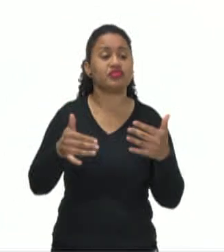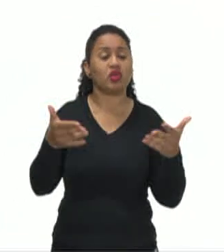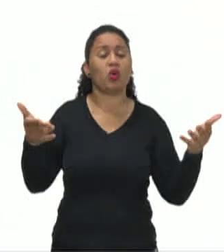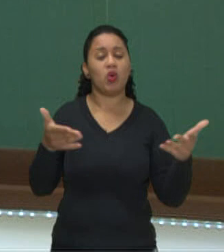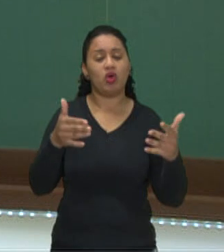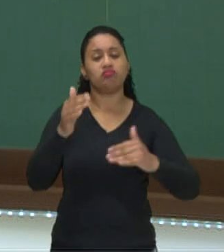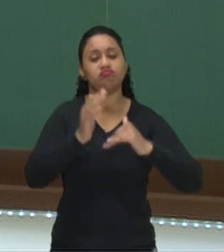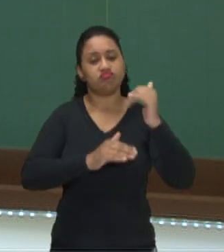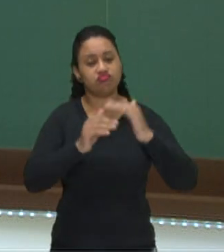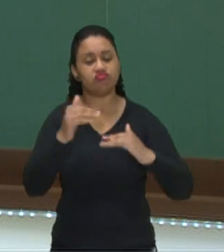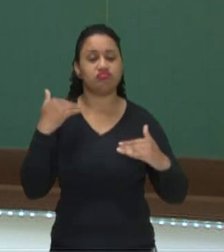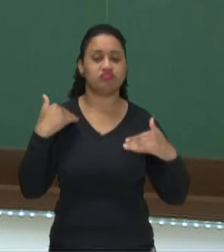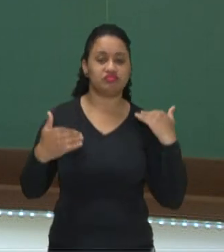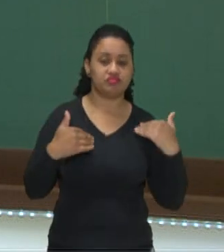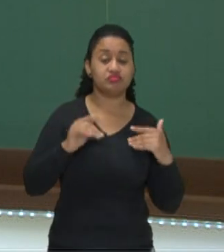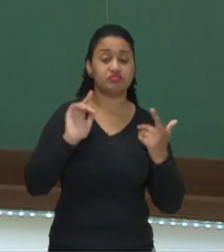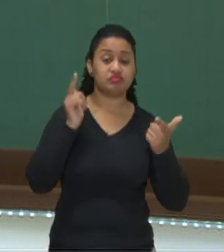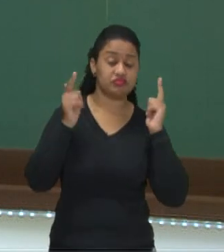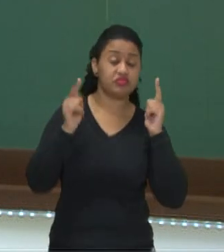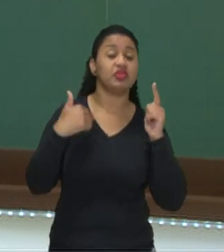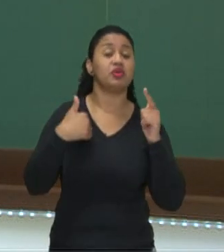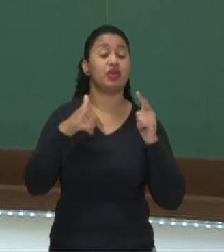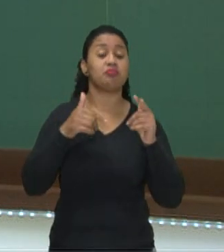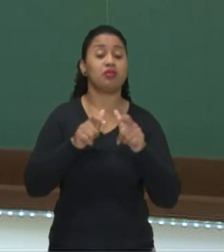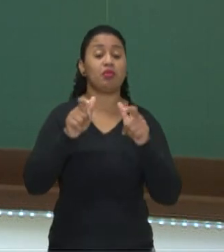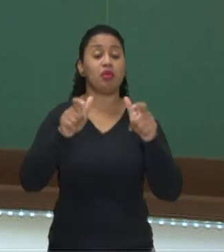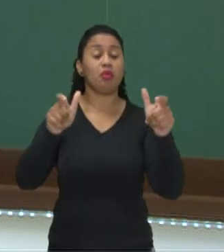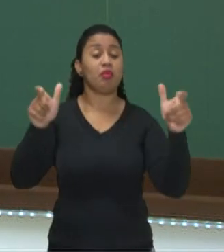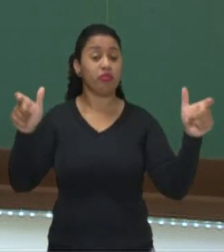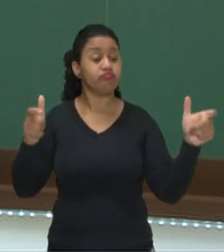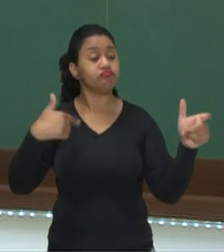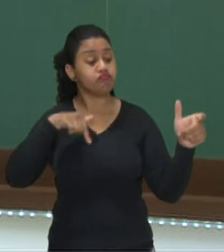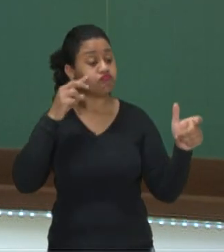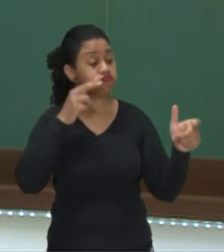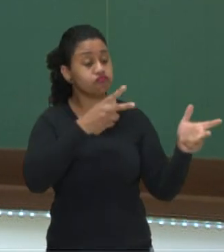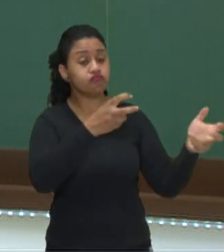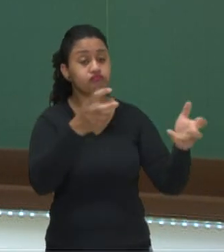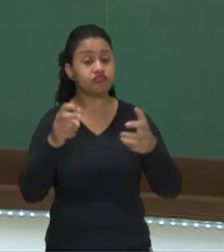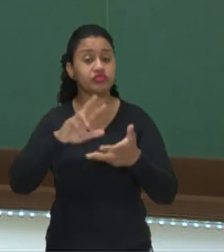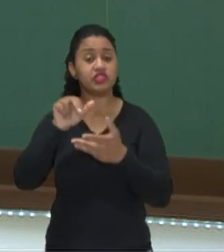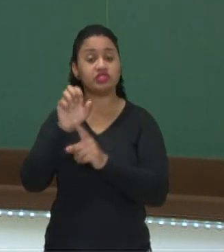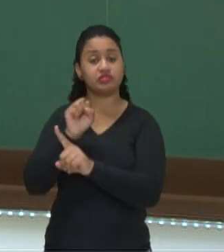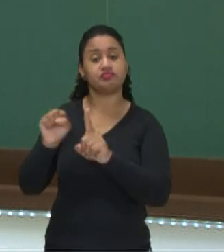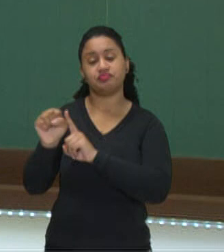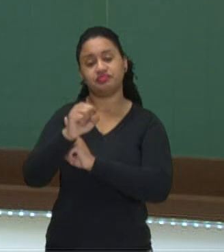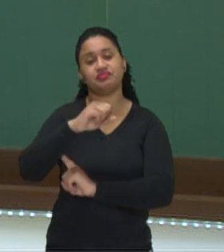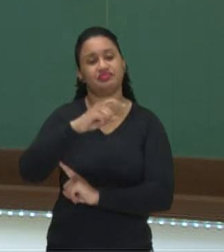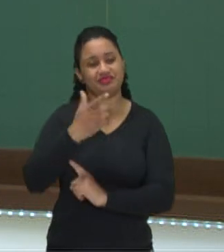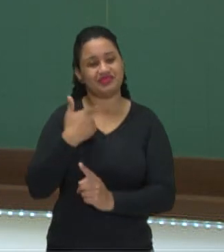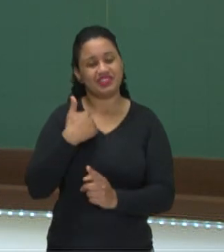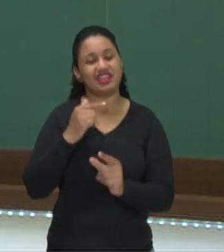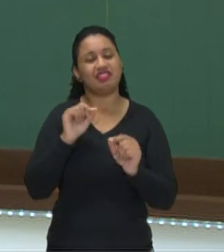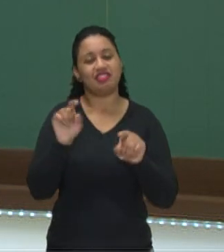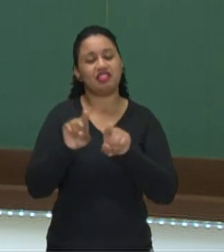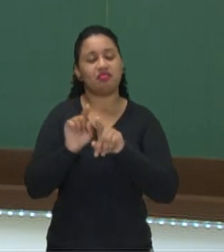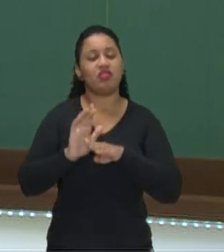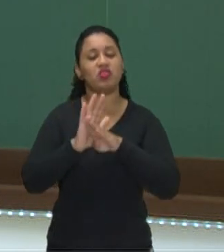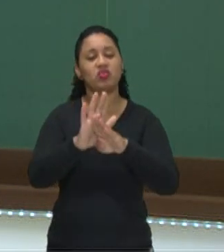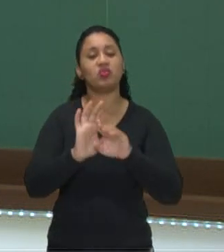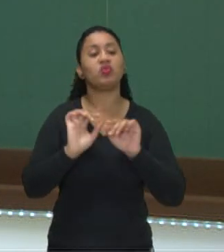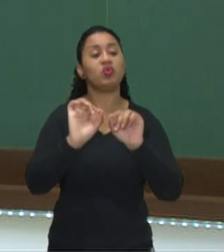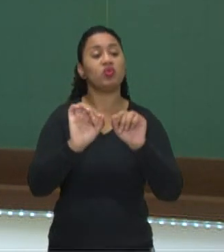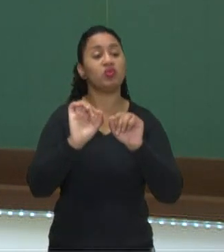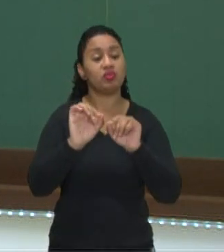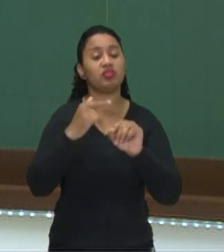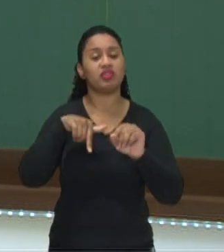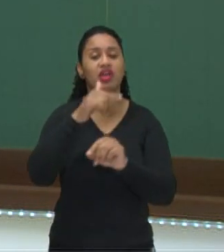dia, essas práticas corporais de aventura estão cada vez mais presentes em várias sociedades e muito que contribui com isso é